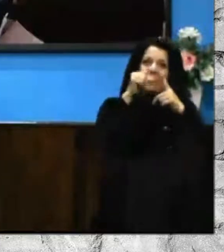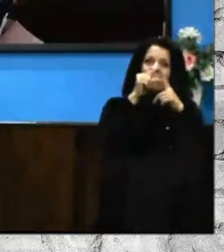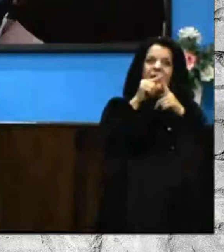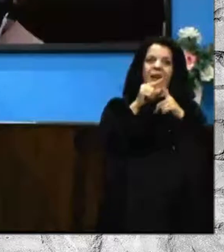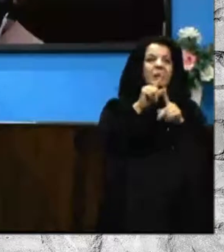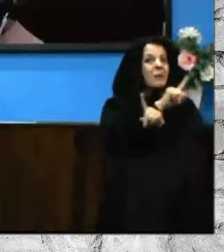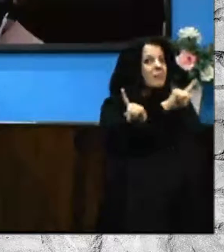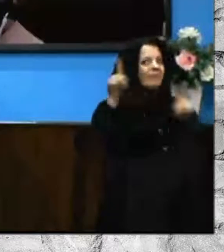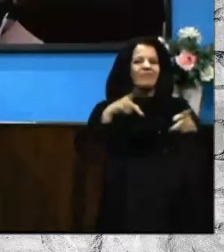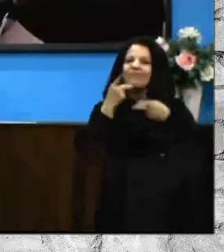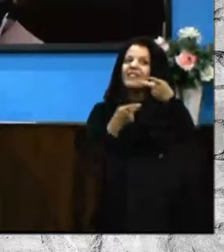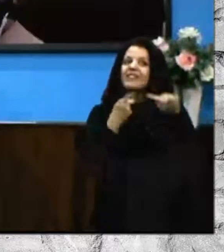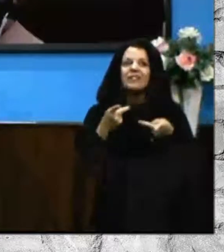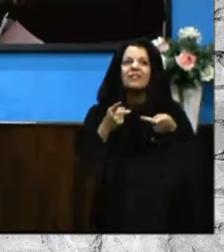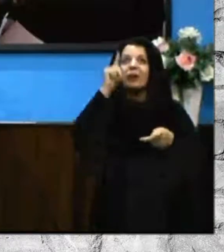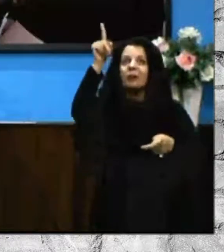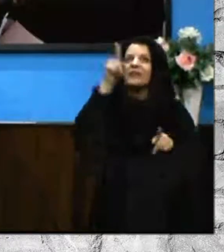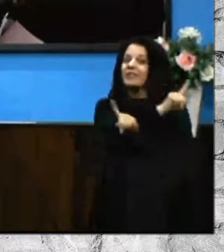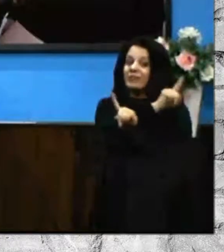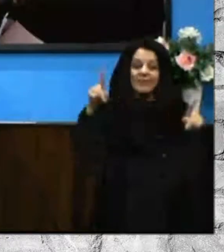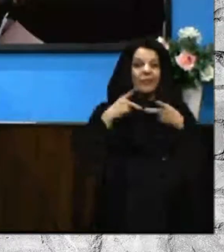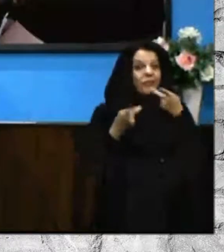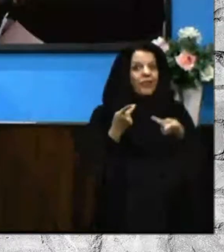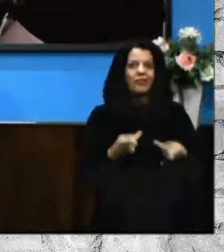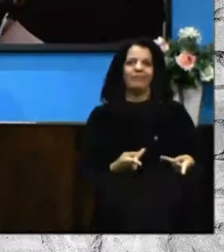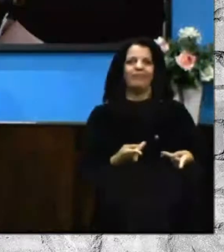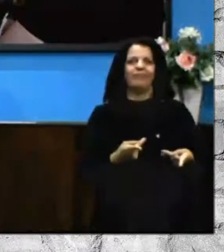que Deus não falou e nem afirmar o que Deus não afirmou.